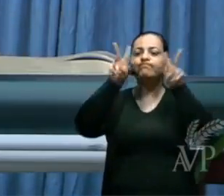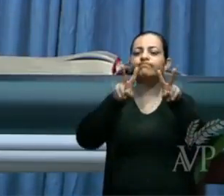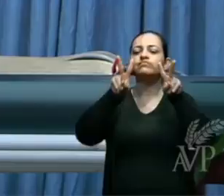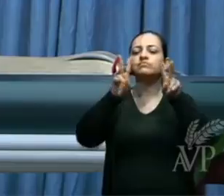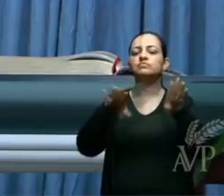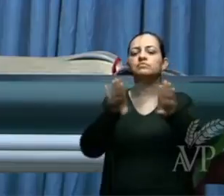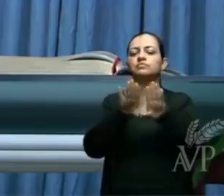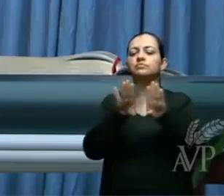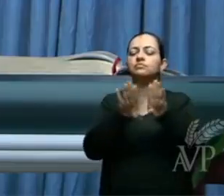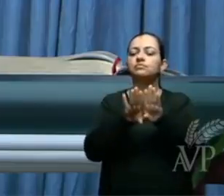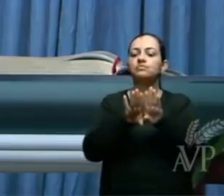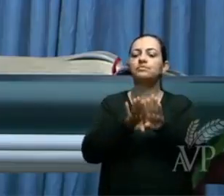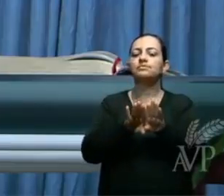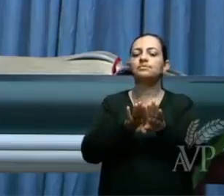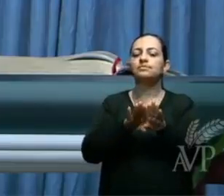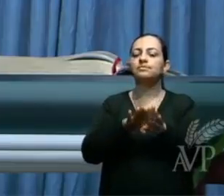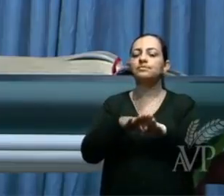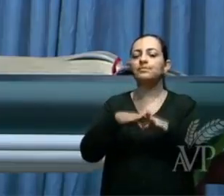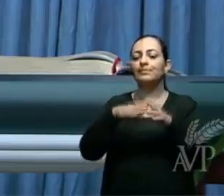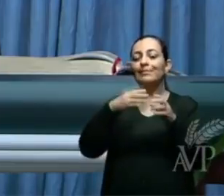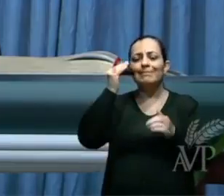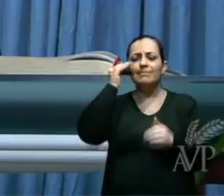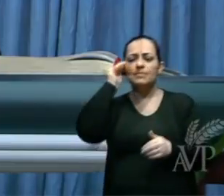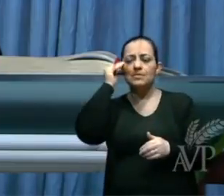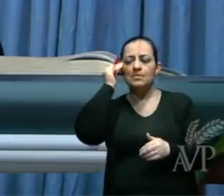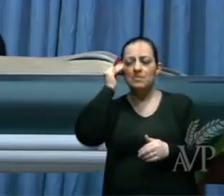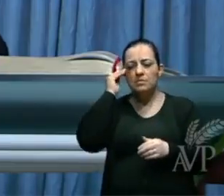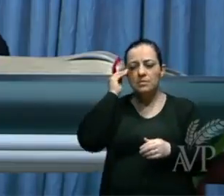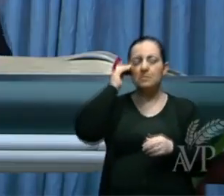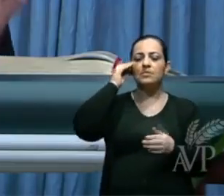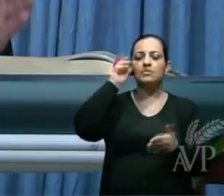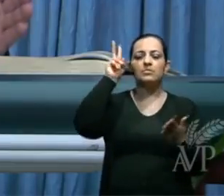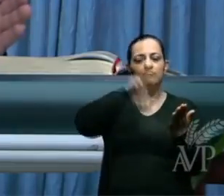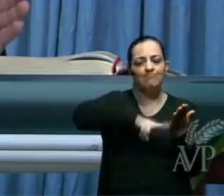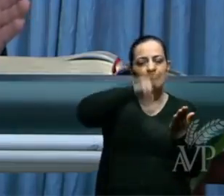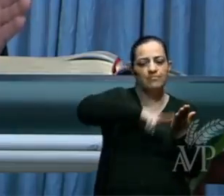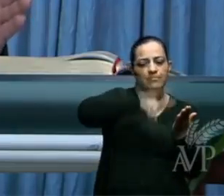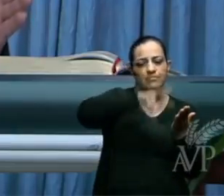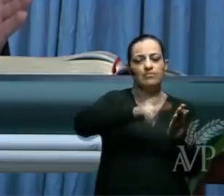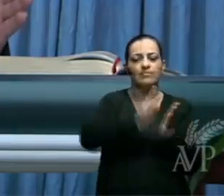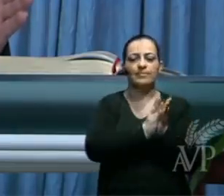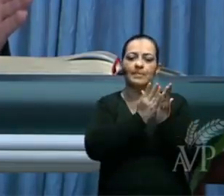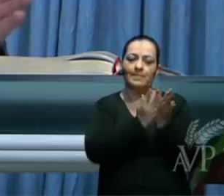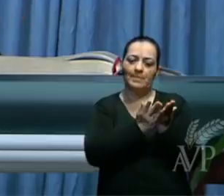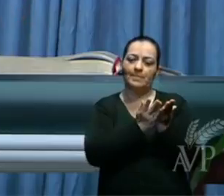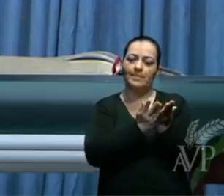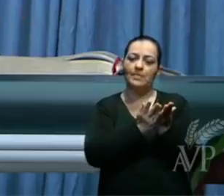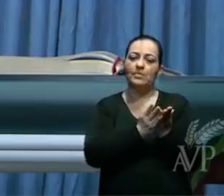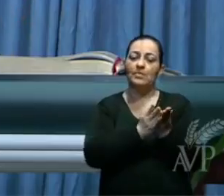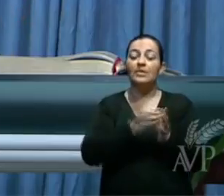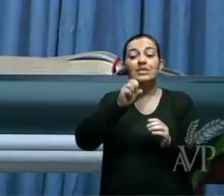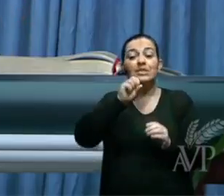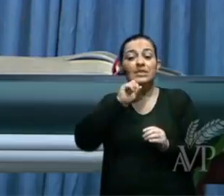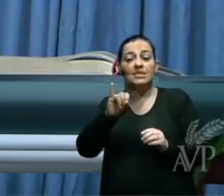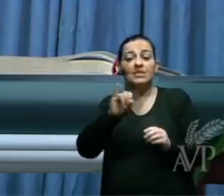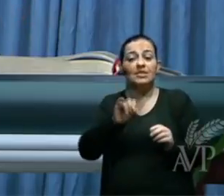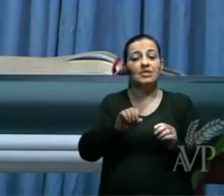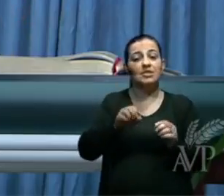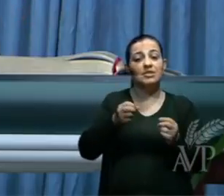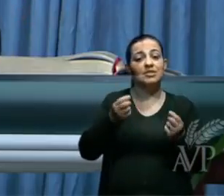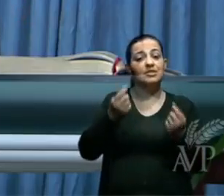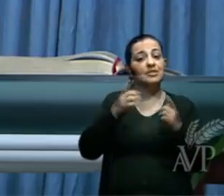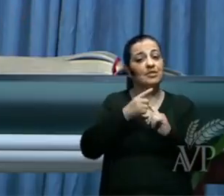visão para compreender as escrituras caso contrário